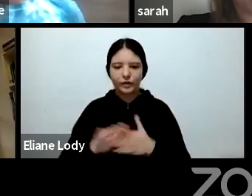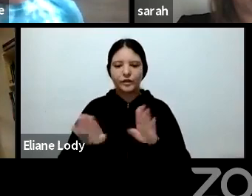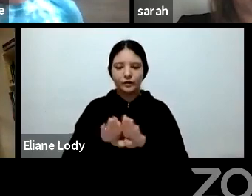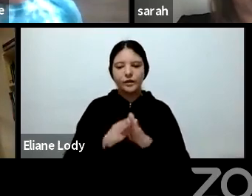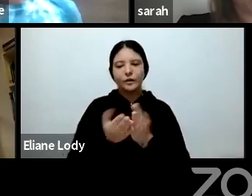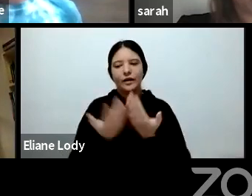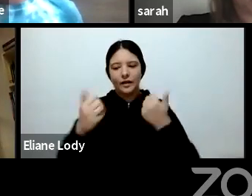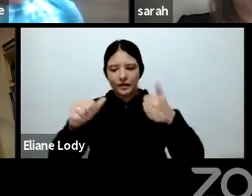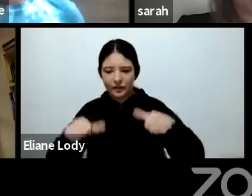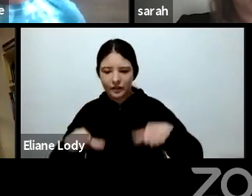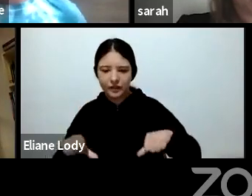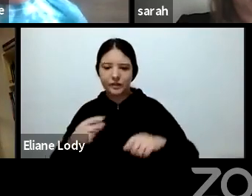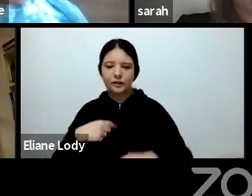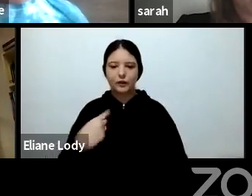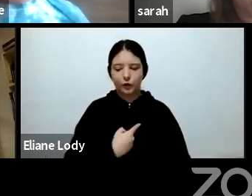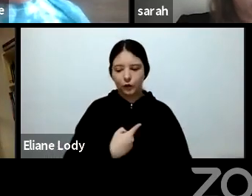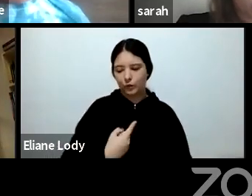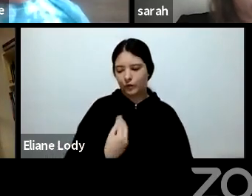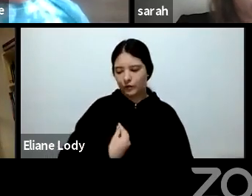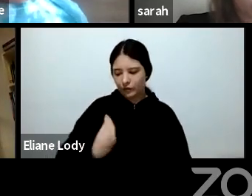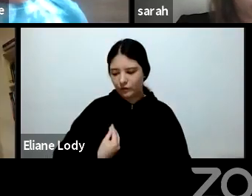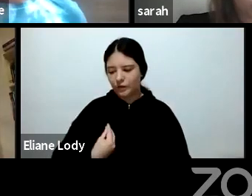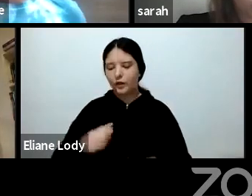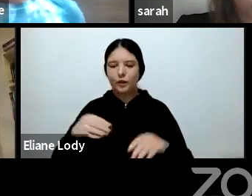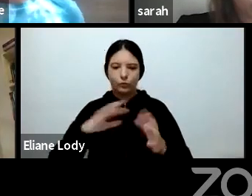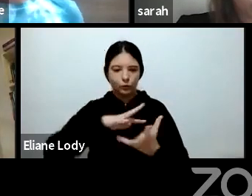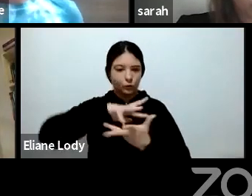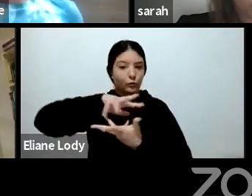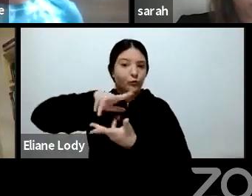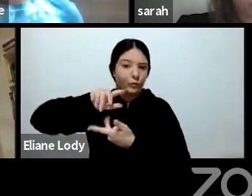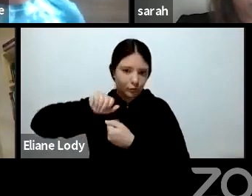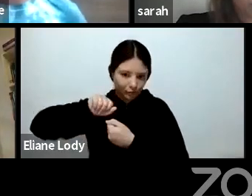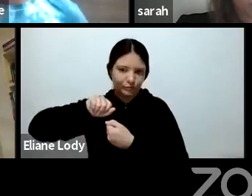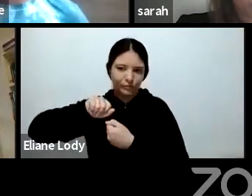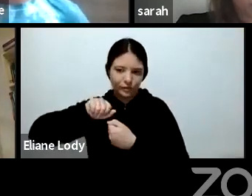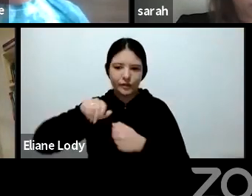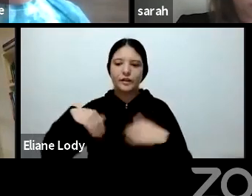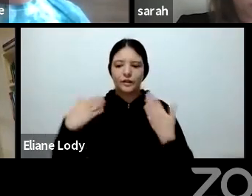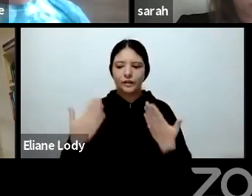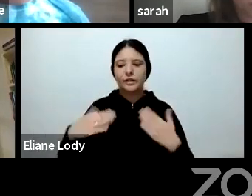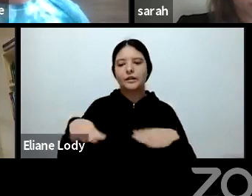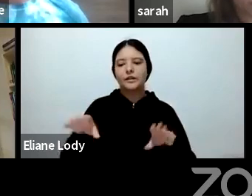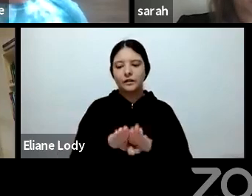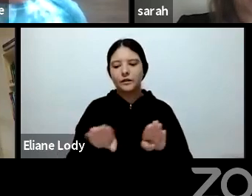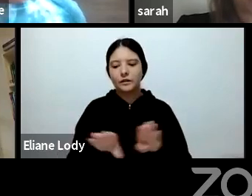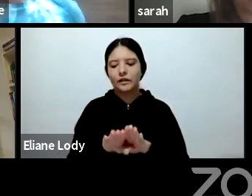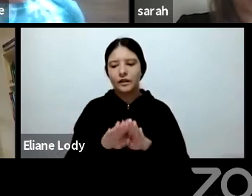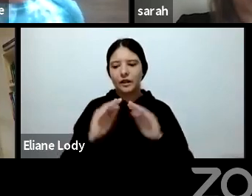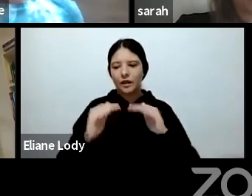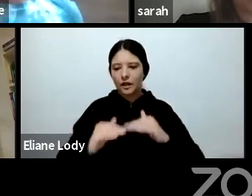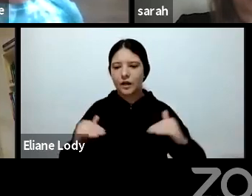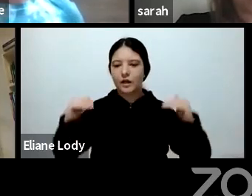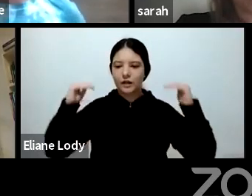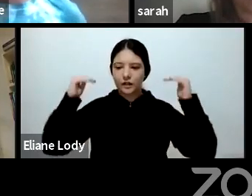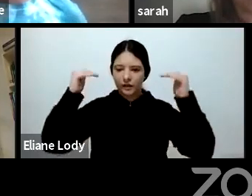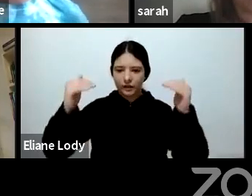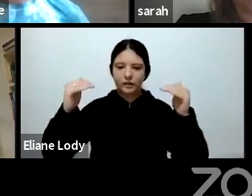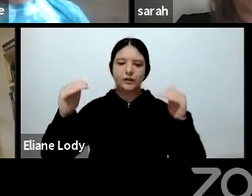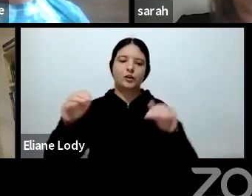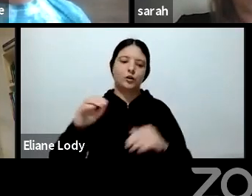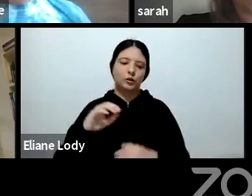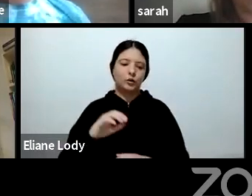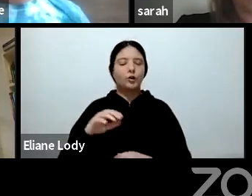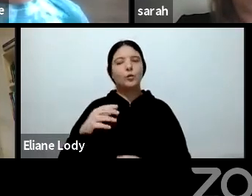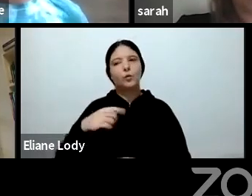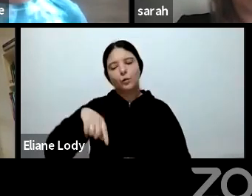ecológica que nós vivemos, a crise global que nós vivemos, né, elas demandam que, para além das nossas cidadanias